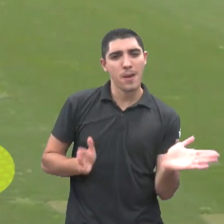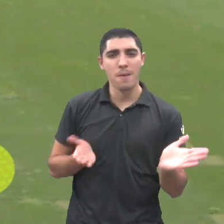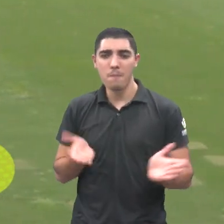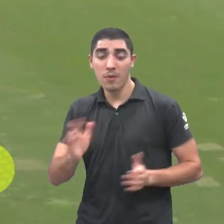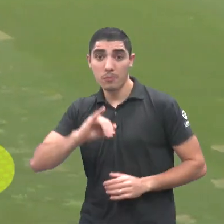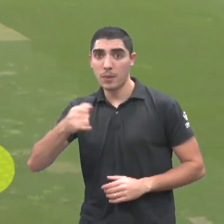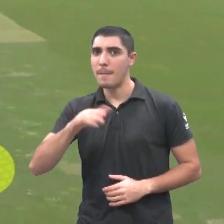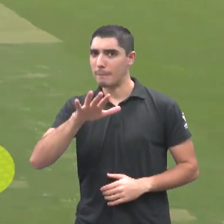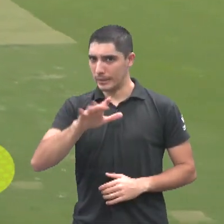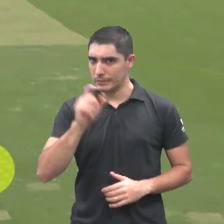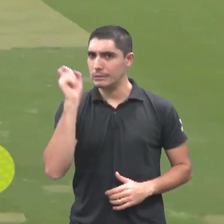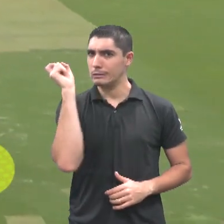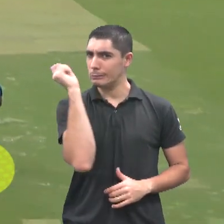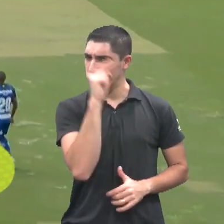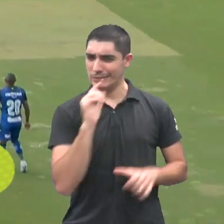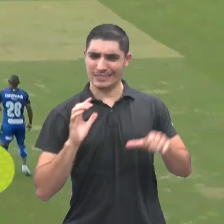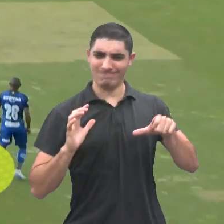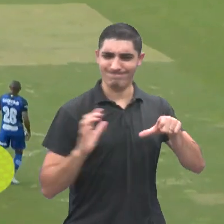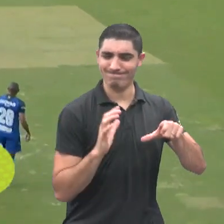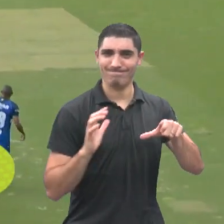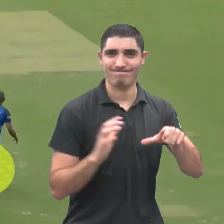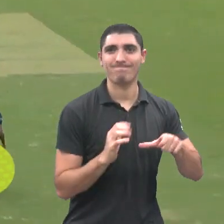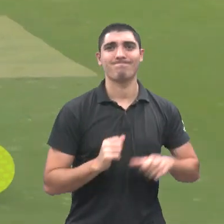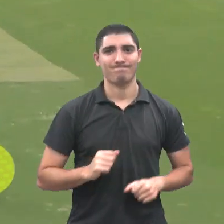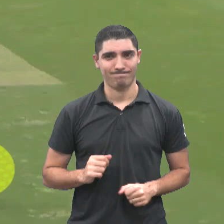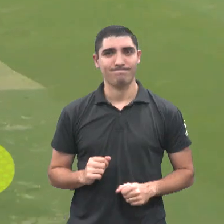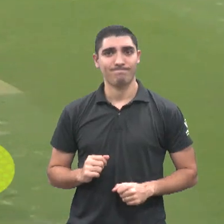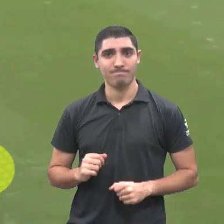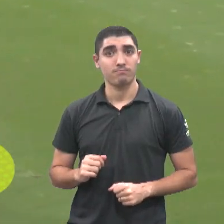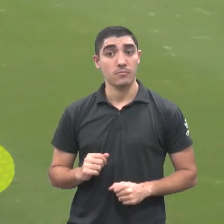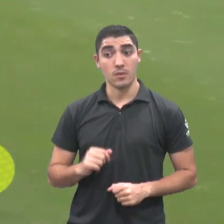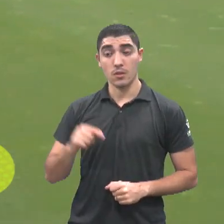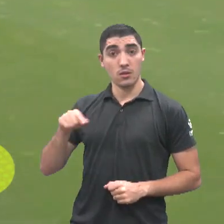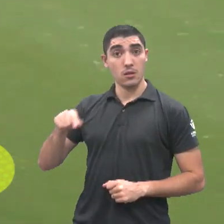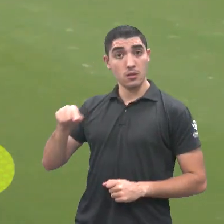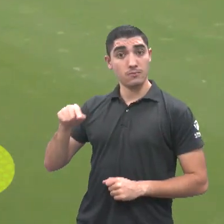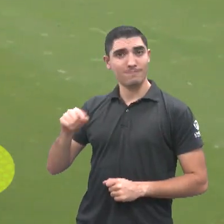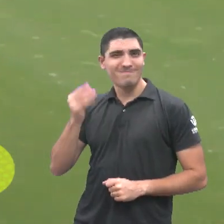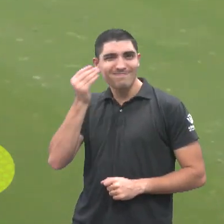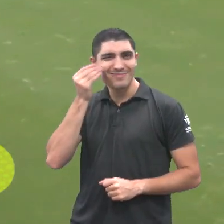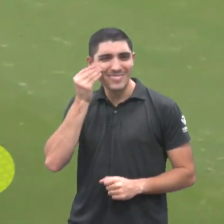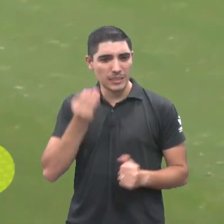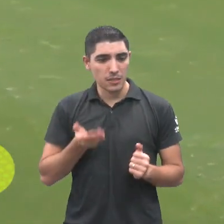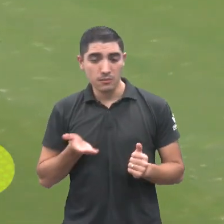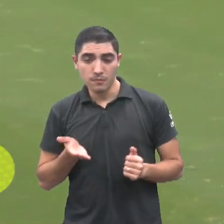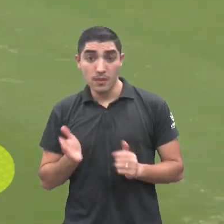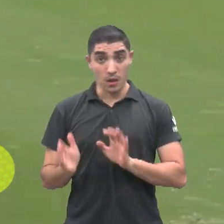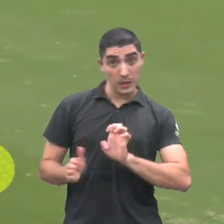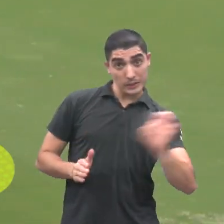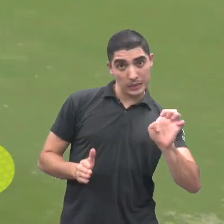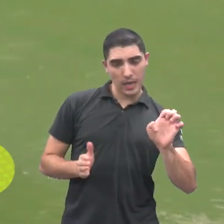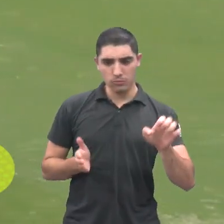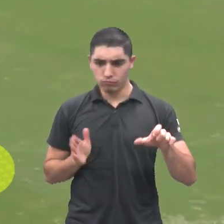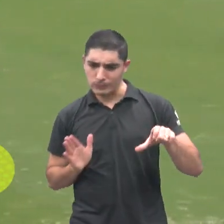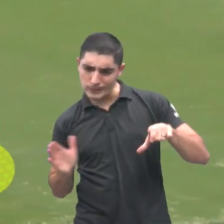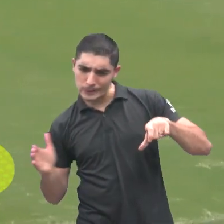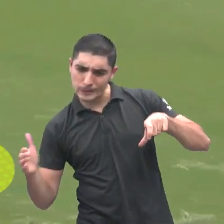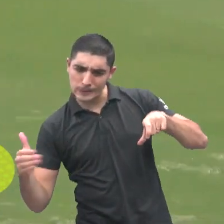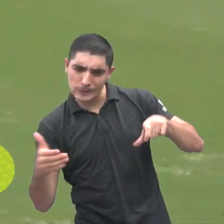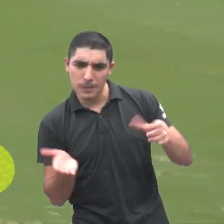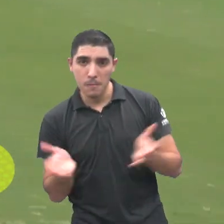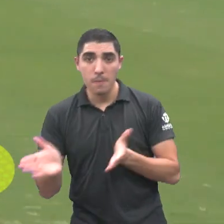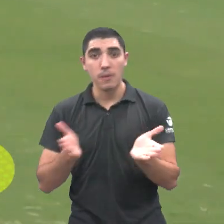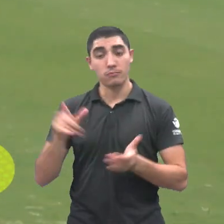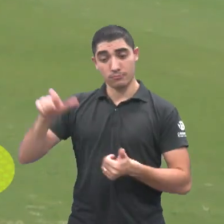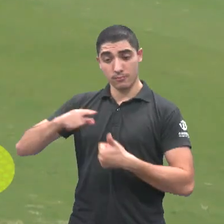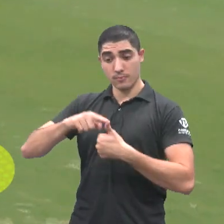difícil quebrar a muralha são-bentista. As descidas pela esquerda pareciam ser o melhor caminho para a Águia, com a dupla